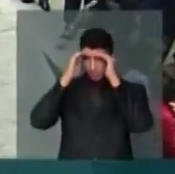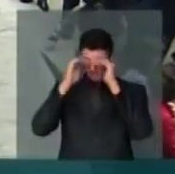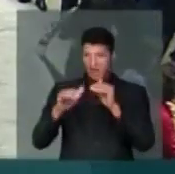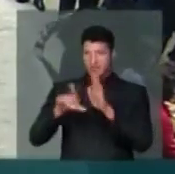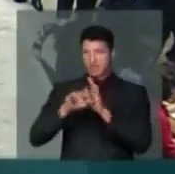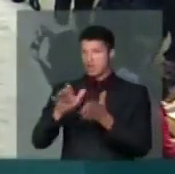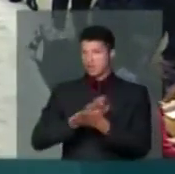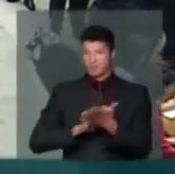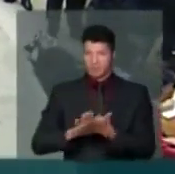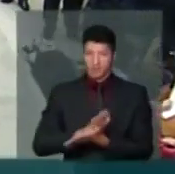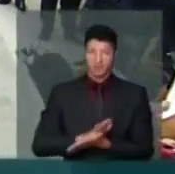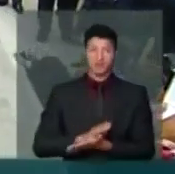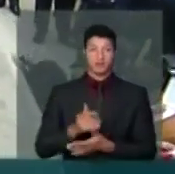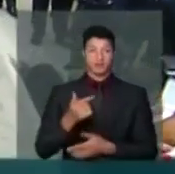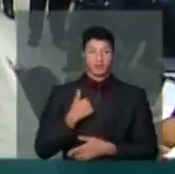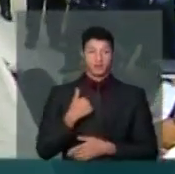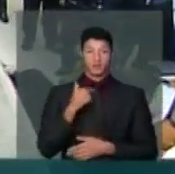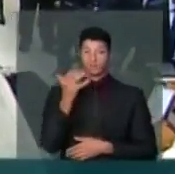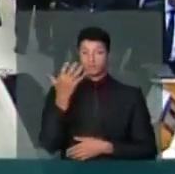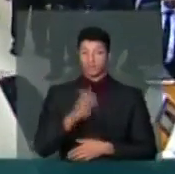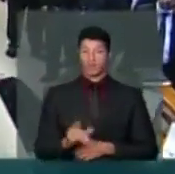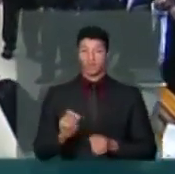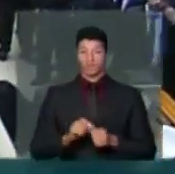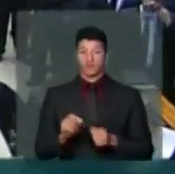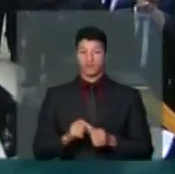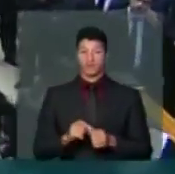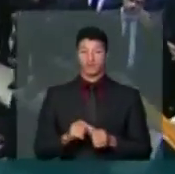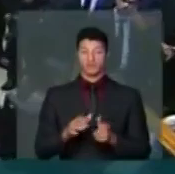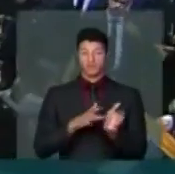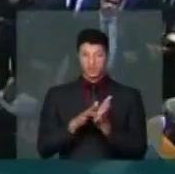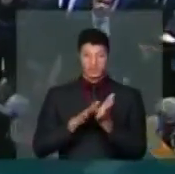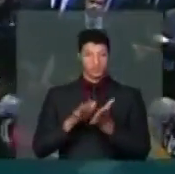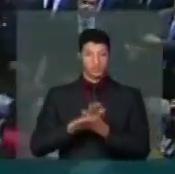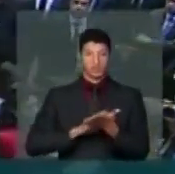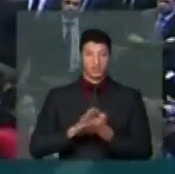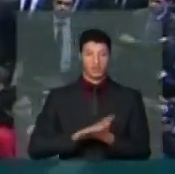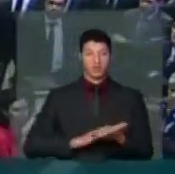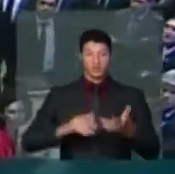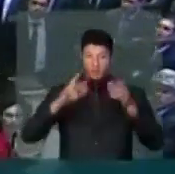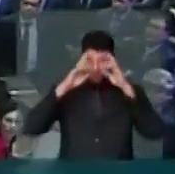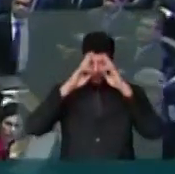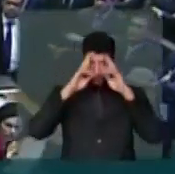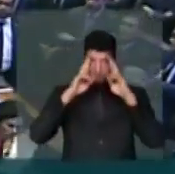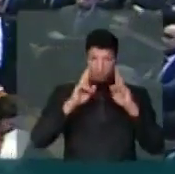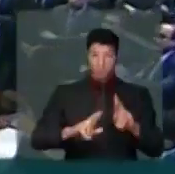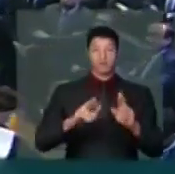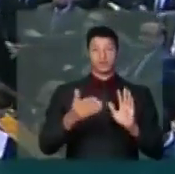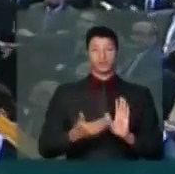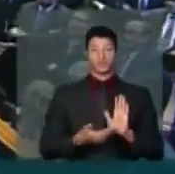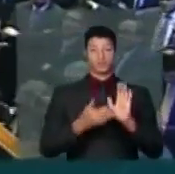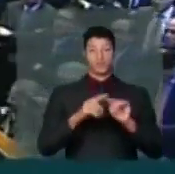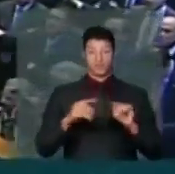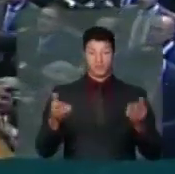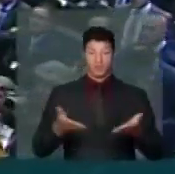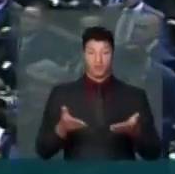meu papel. E repito, não quero fazer proselitismo disso. Respeito o parlamento.